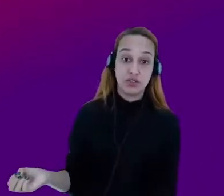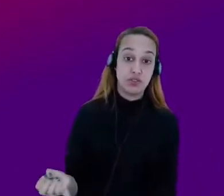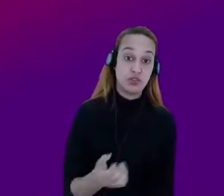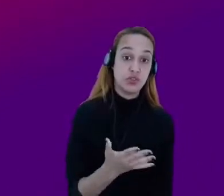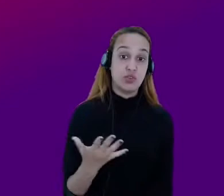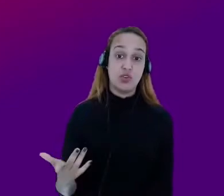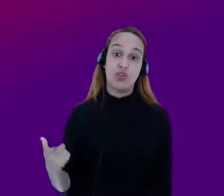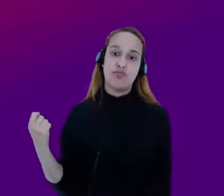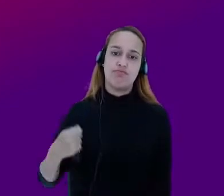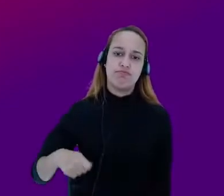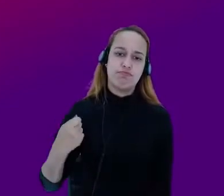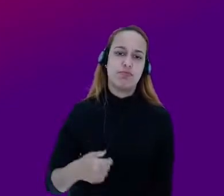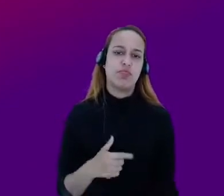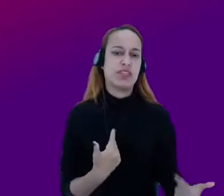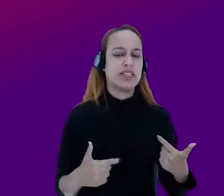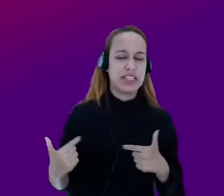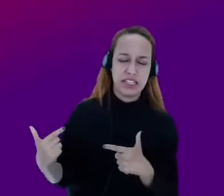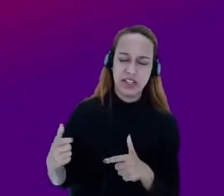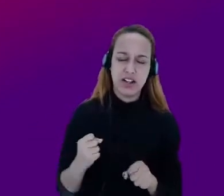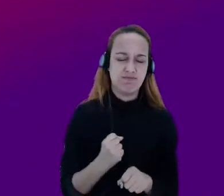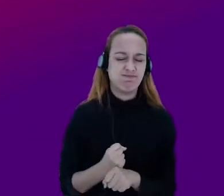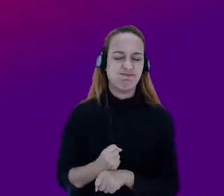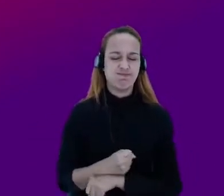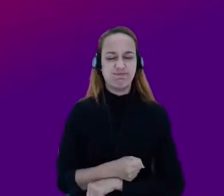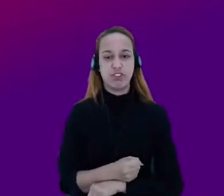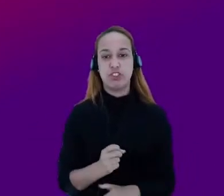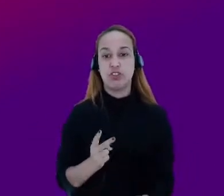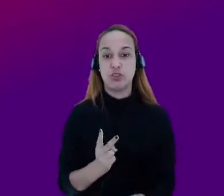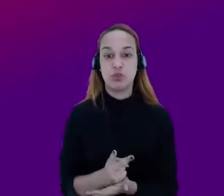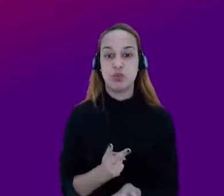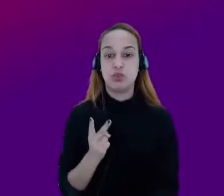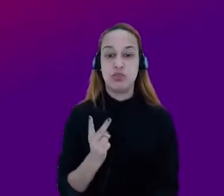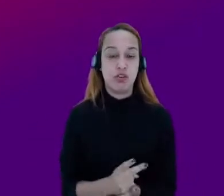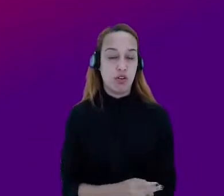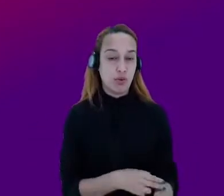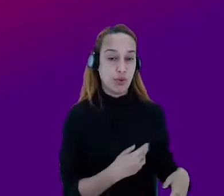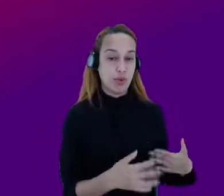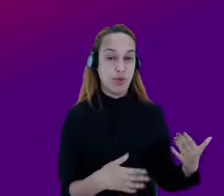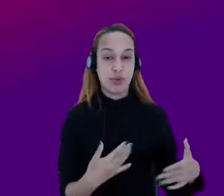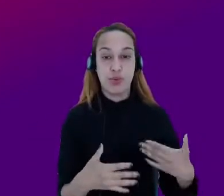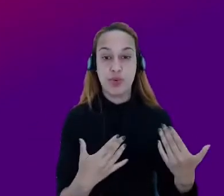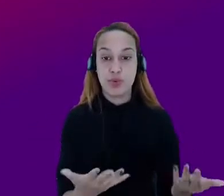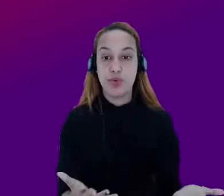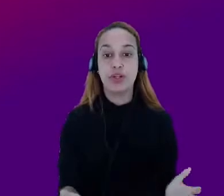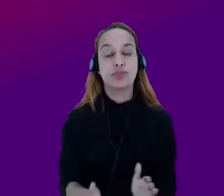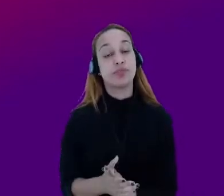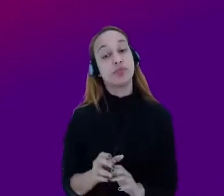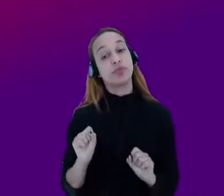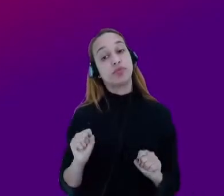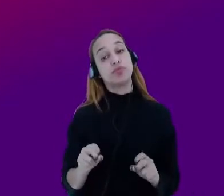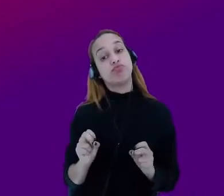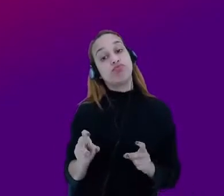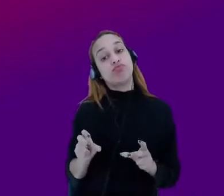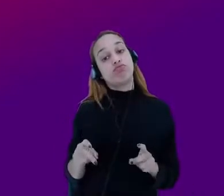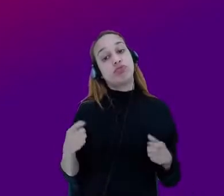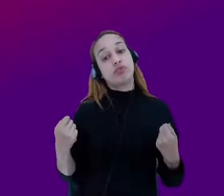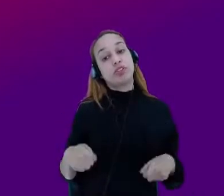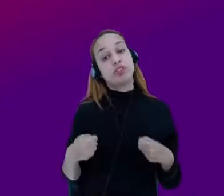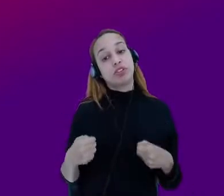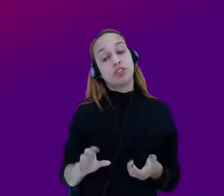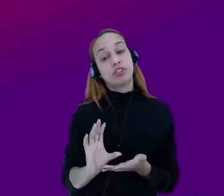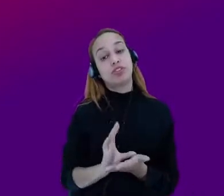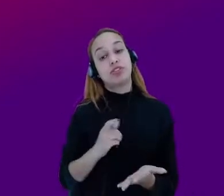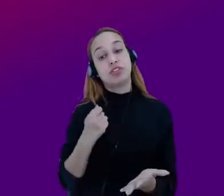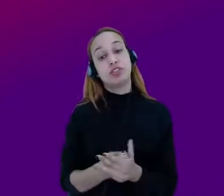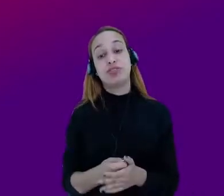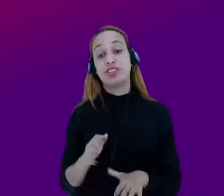que trabalhar muito duro para manter a operação rodando, né? E para vender, ele precisaria fazer um investimento que às vezes ele não